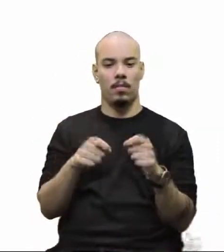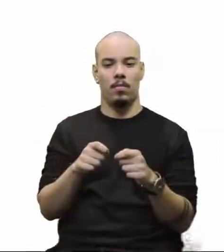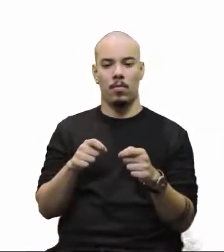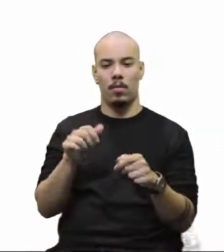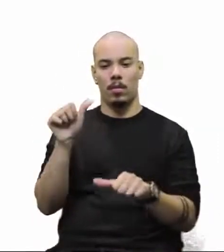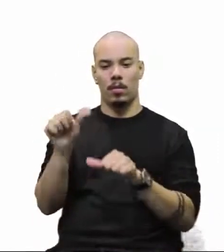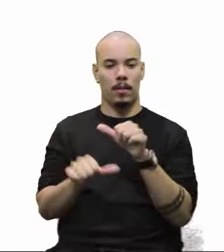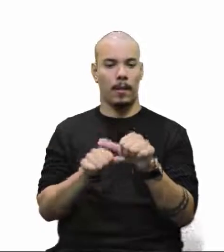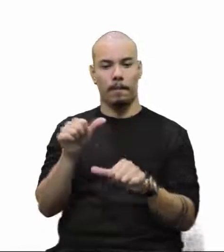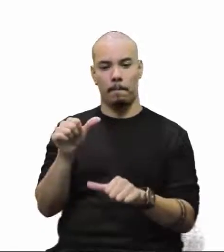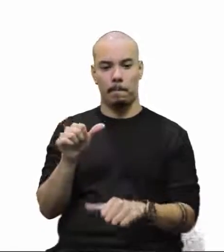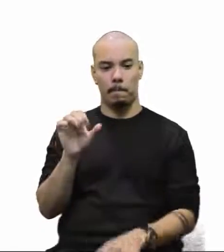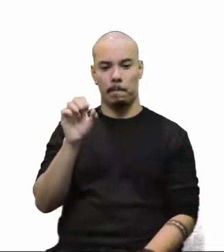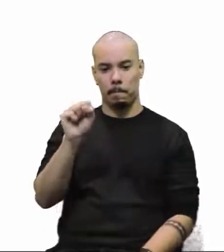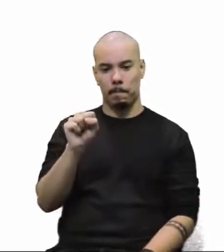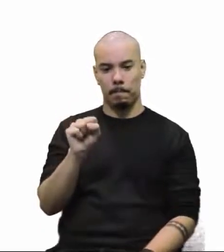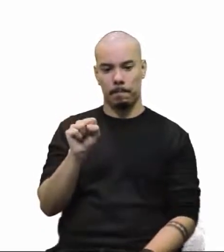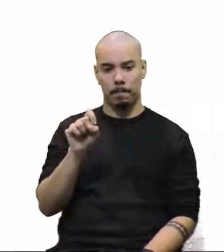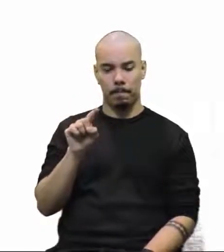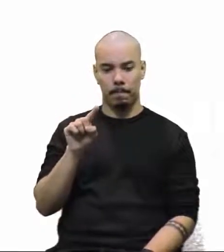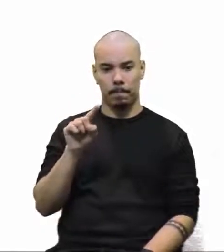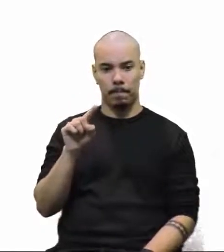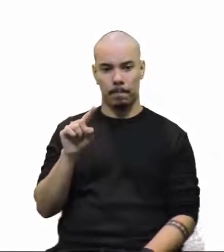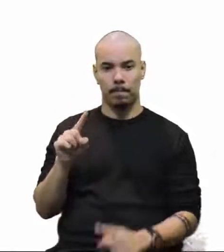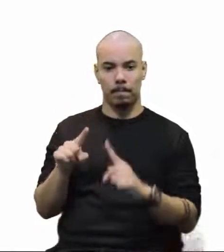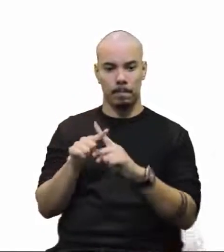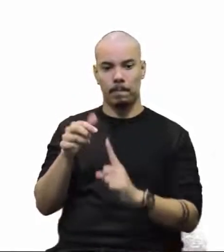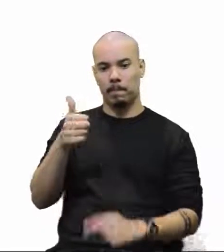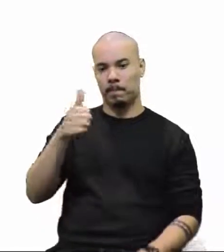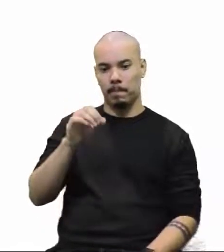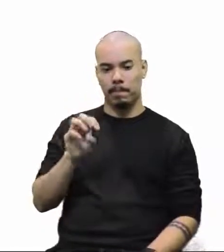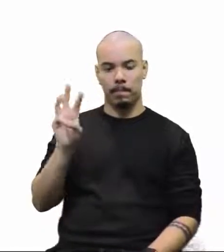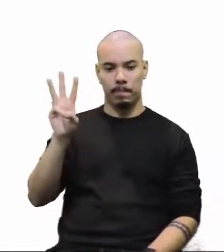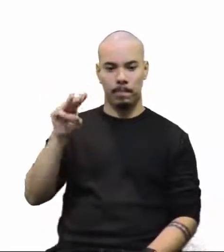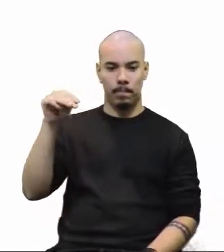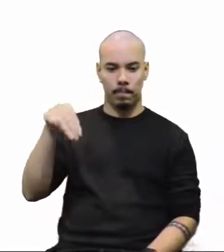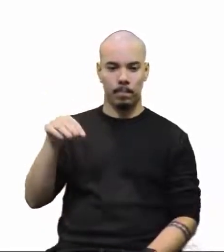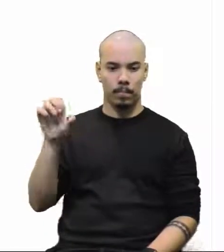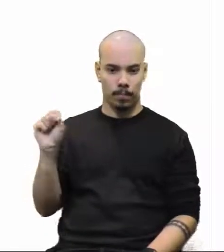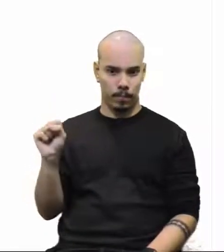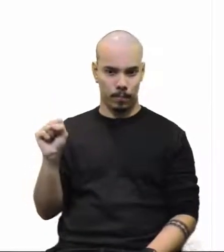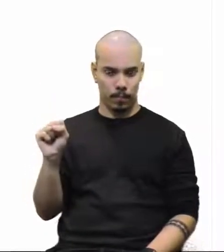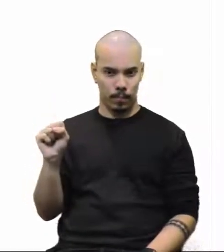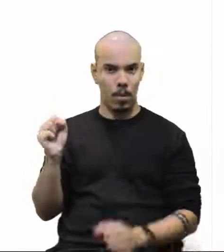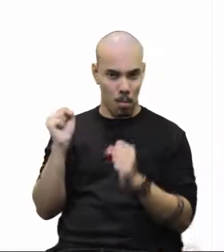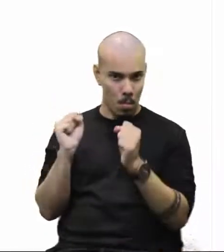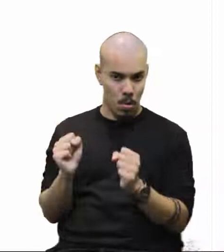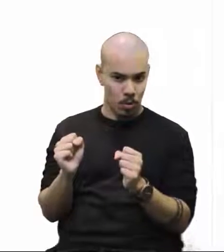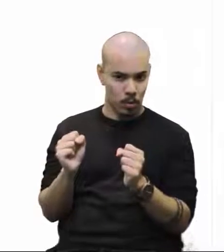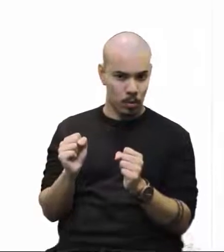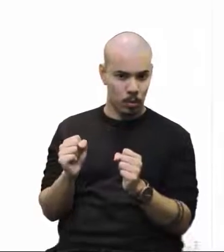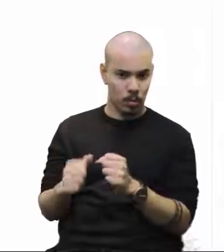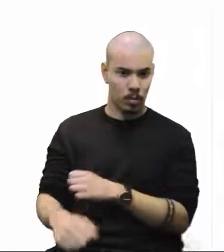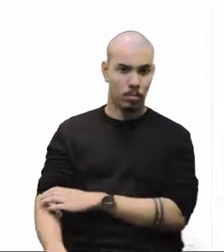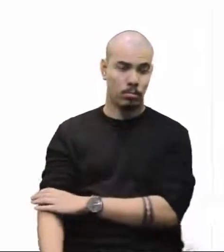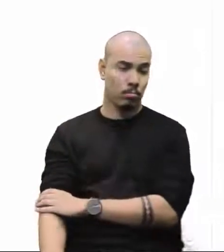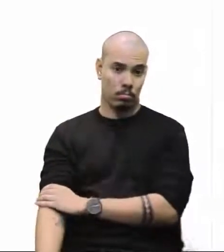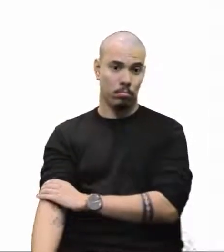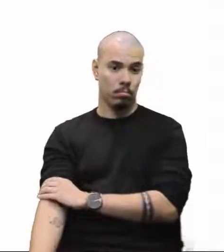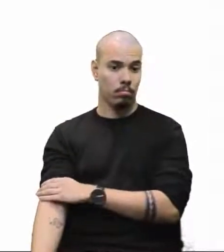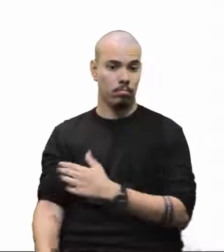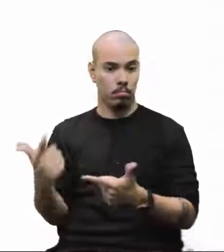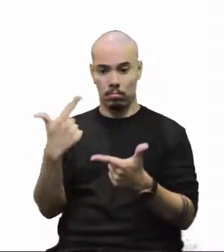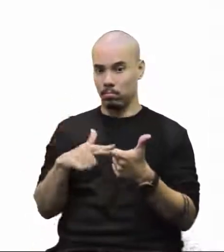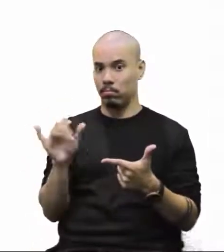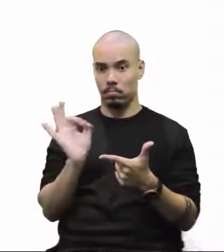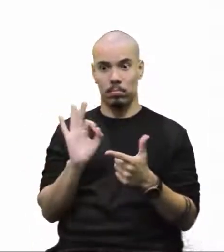vou colocar 8 vezes 10 a terceira metro por segundo. Posso colocar isso aí? Pode. Pode ter problema